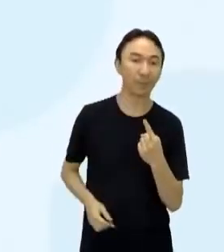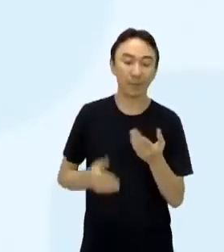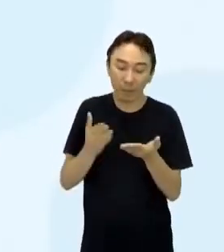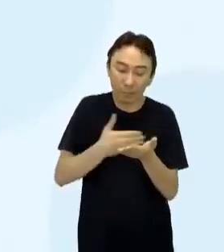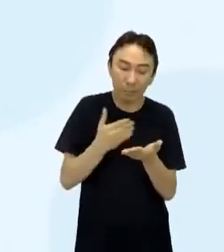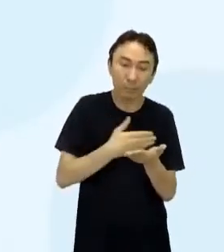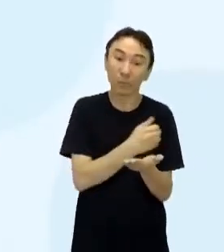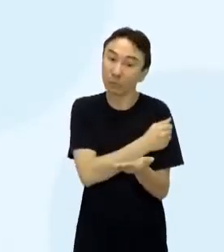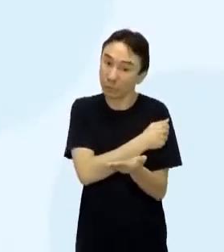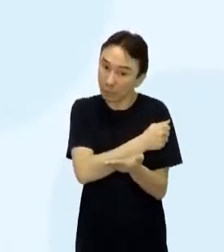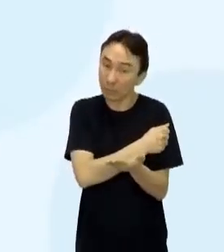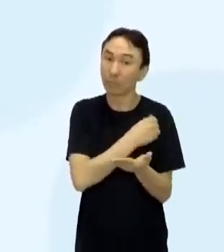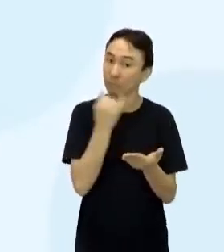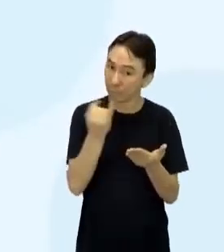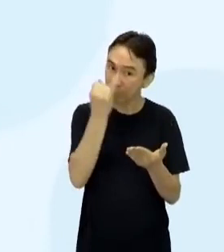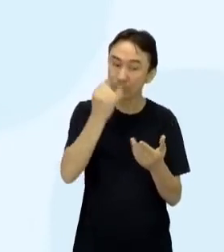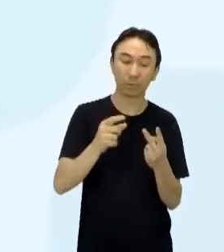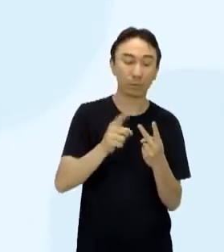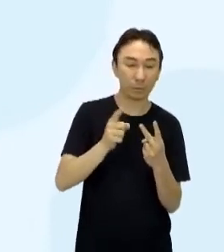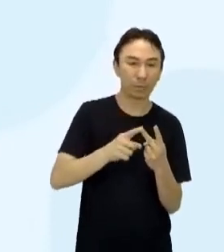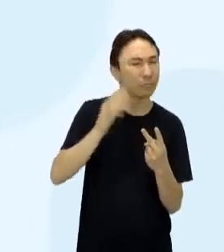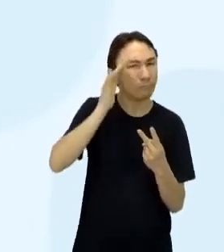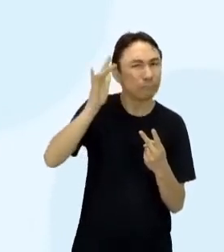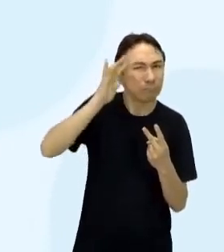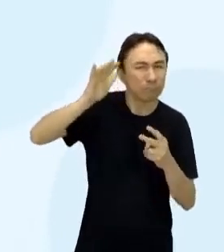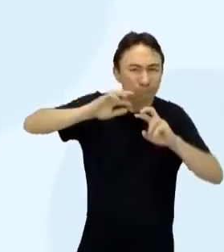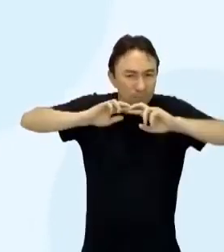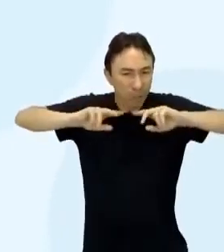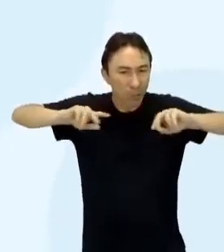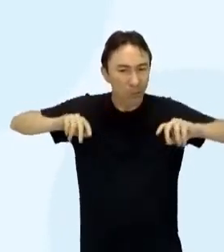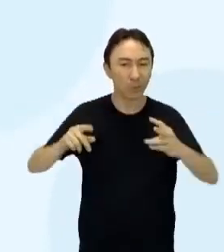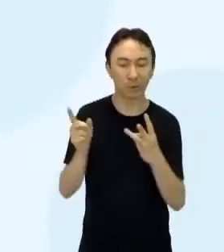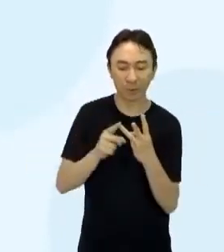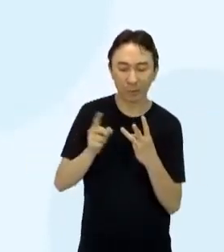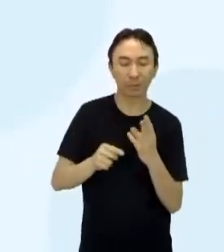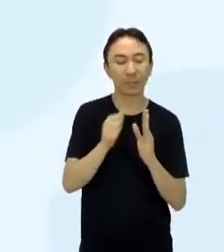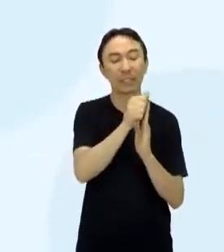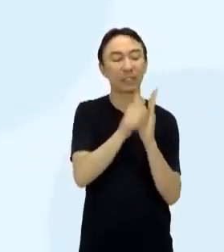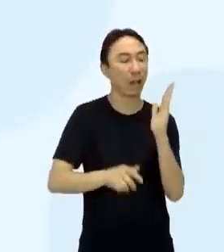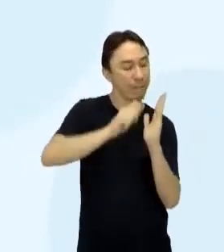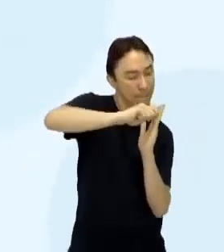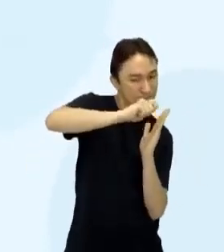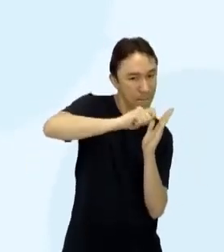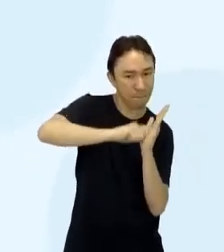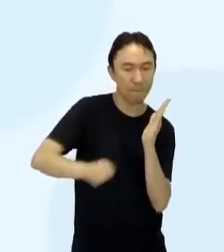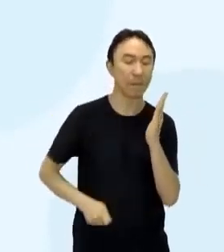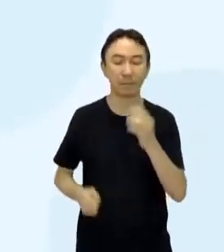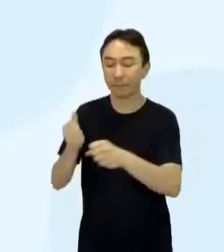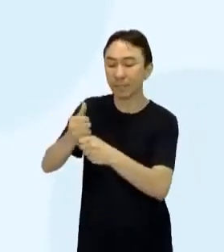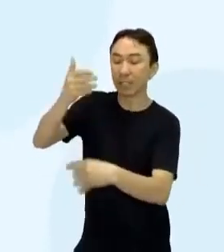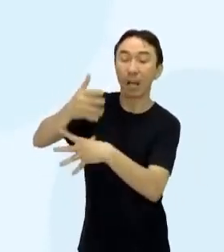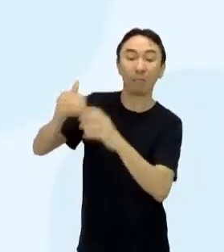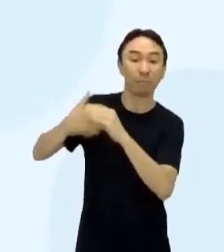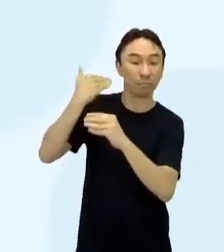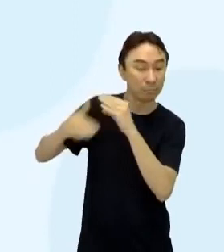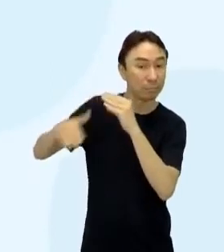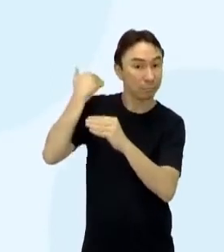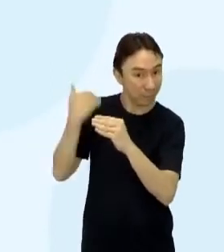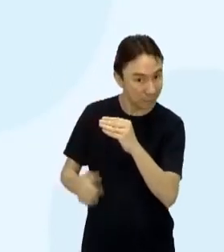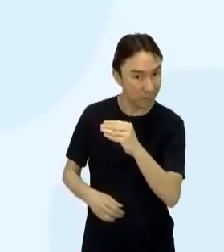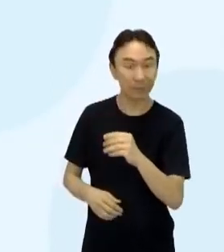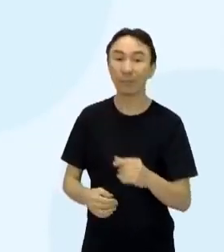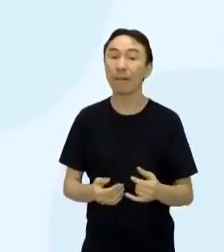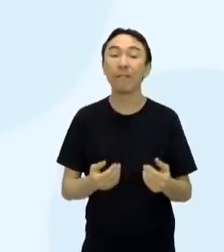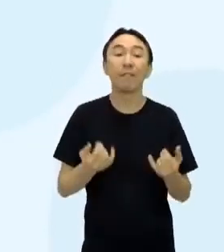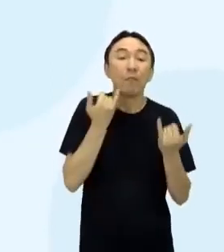aluno, A gente vai refletir aqui sobre algumas situações, resolver atividades, interagir no chat com o professor Magno e